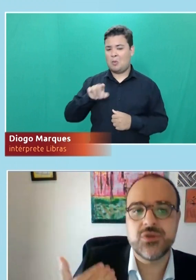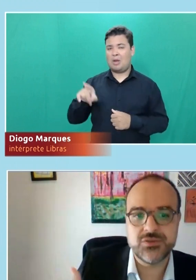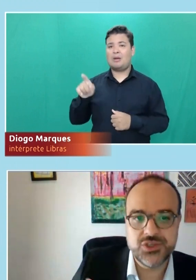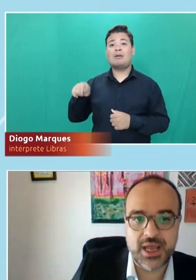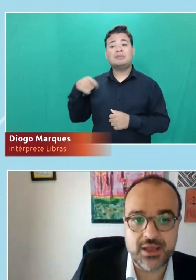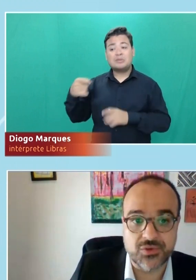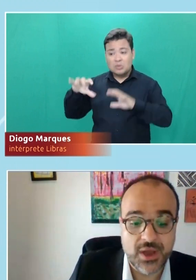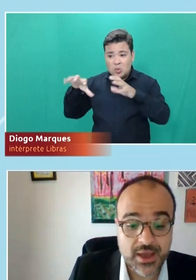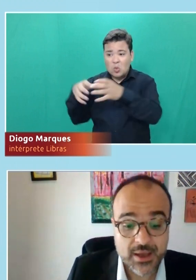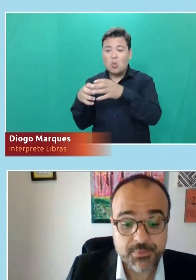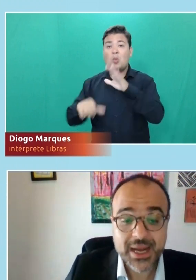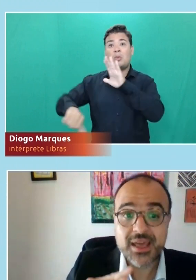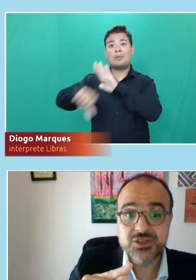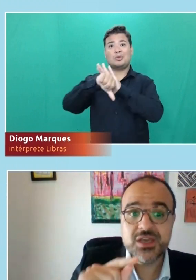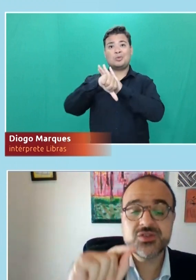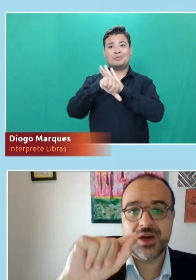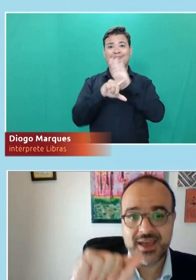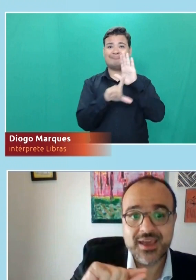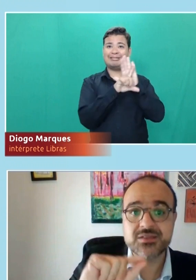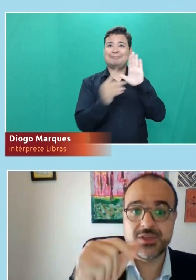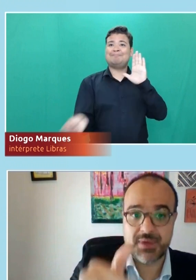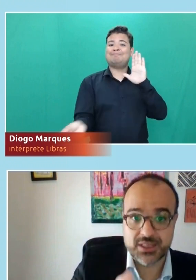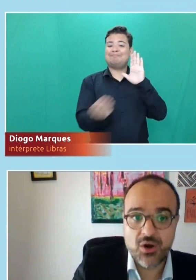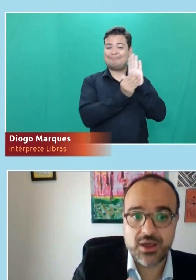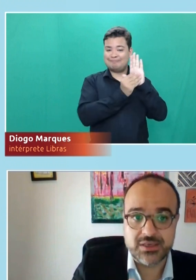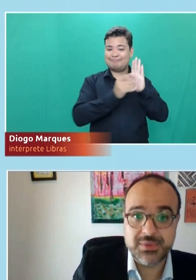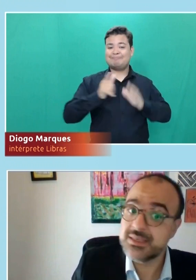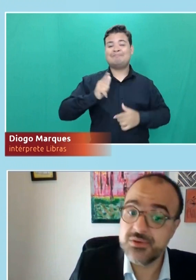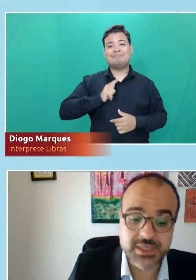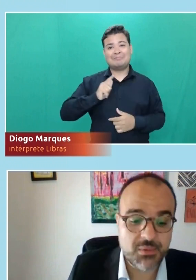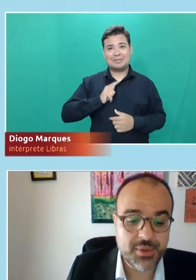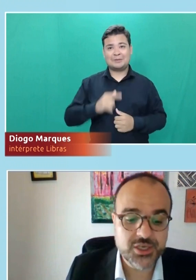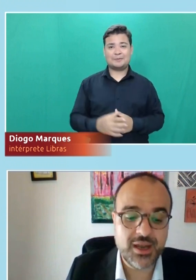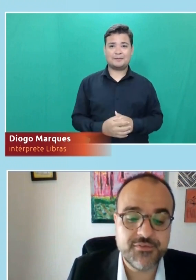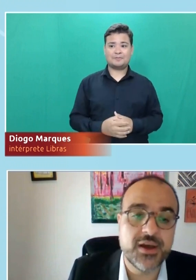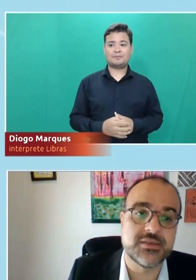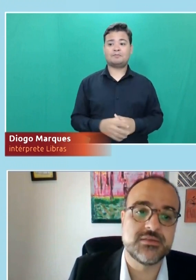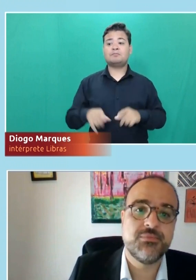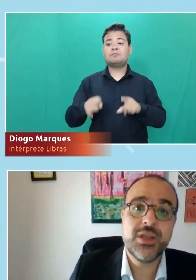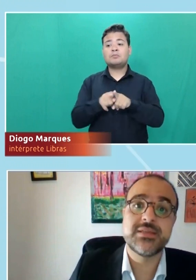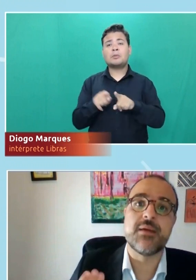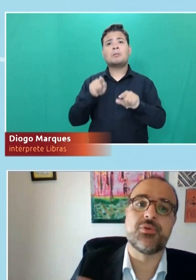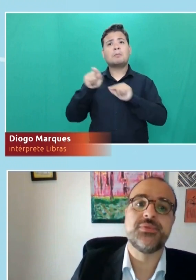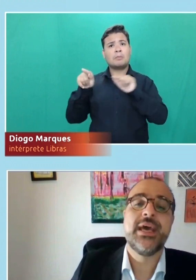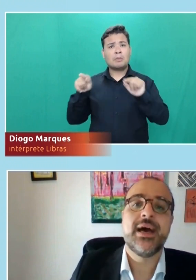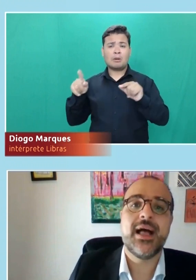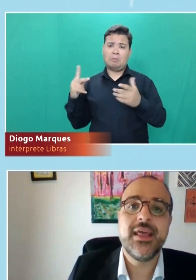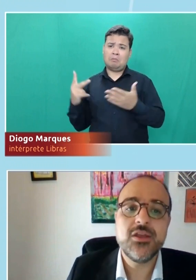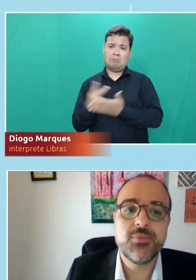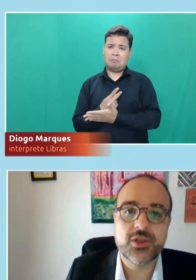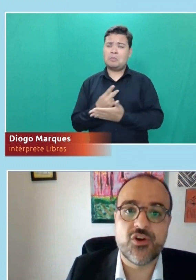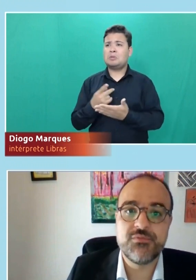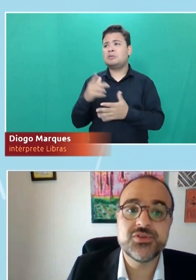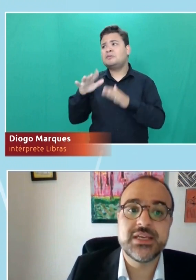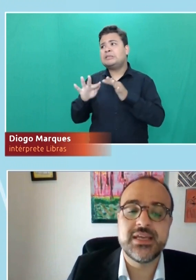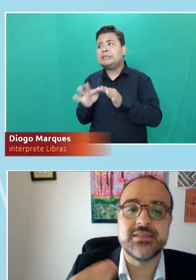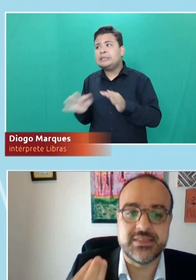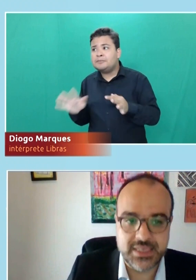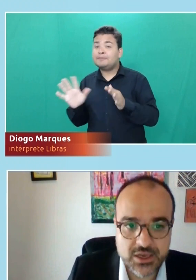é o que diz o nosso direito. Para além disso, há até questões menores, mas que são extremamente relevantes. Por exemplo, a lei